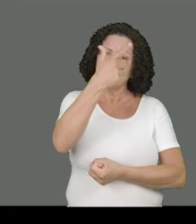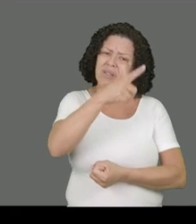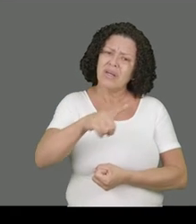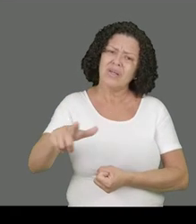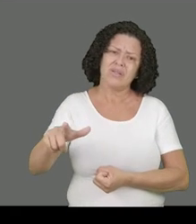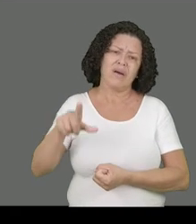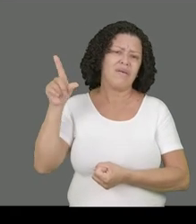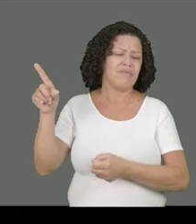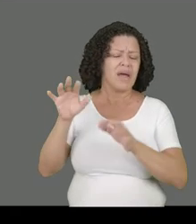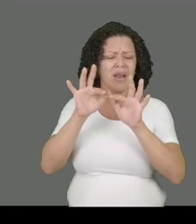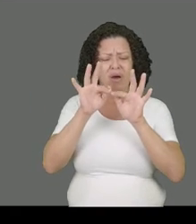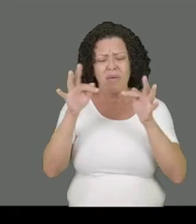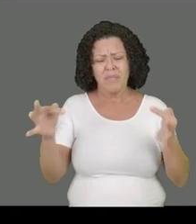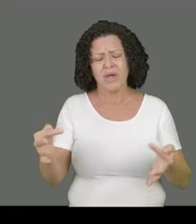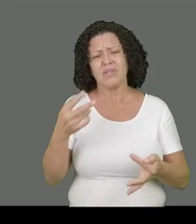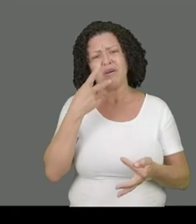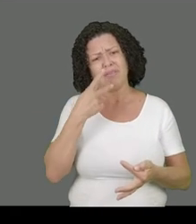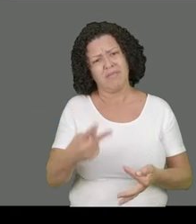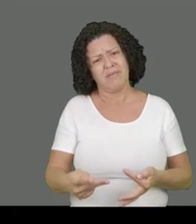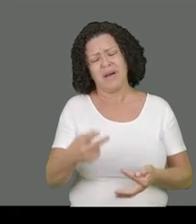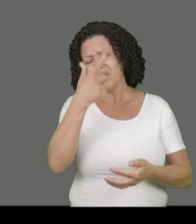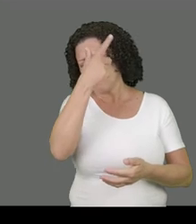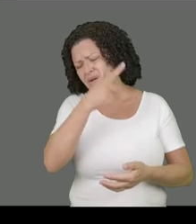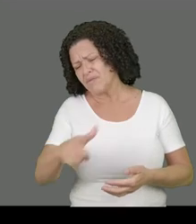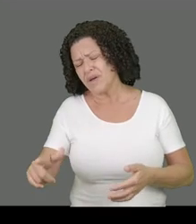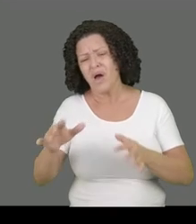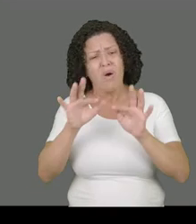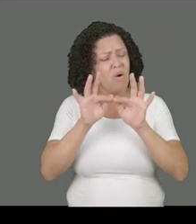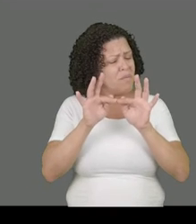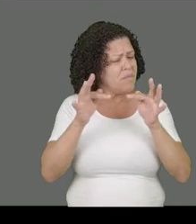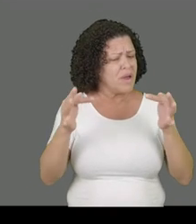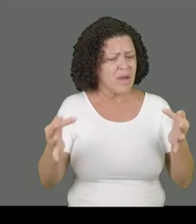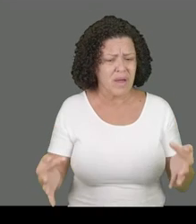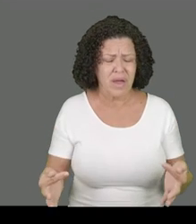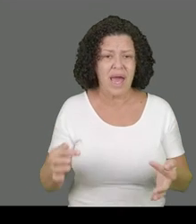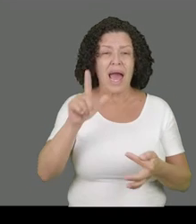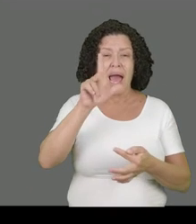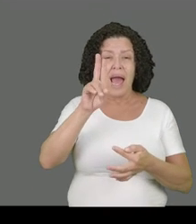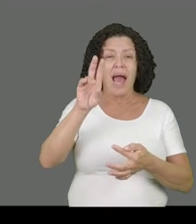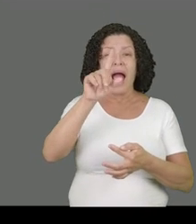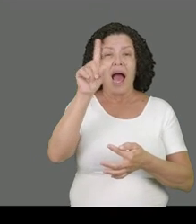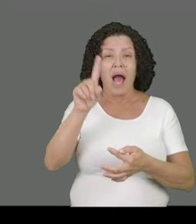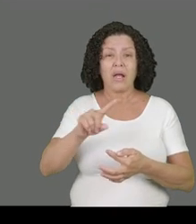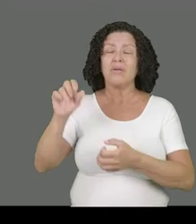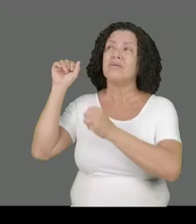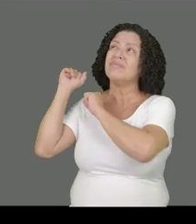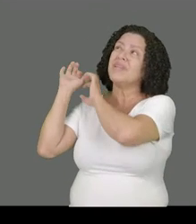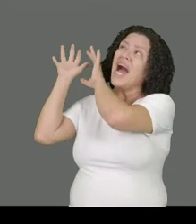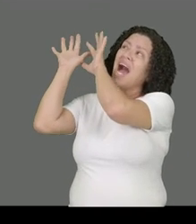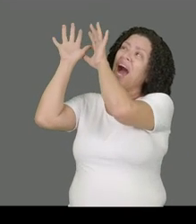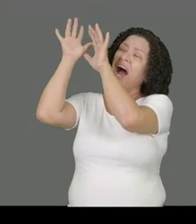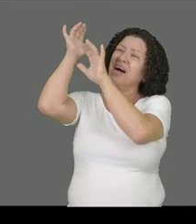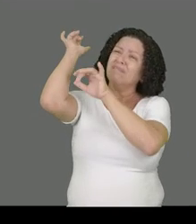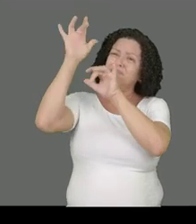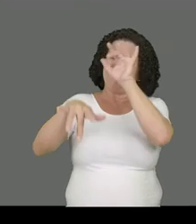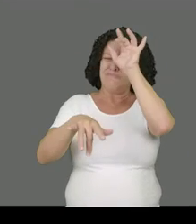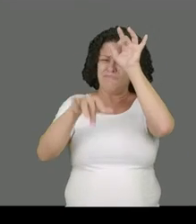a repetir humildemente. Ela muito humilde diz, torno a repetir humildemente. Essa luz desce